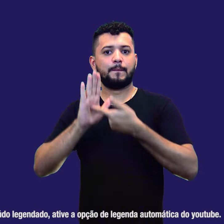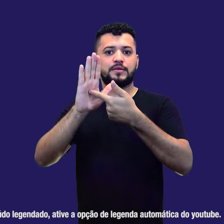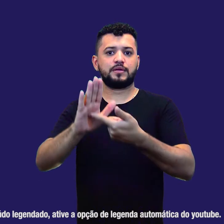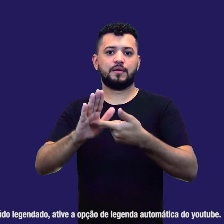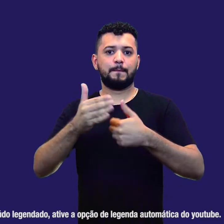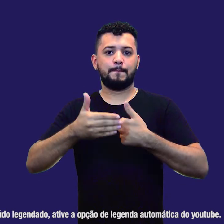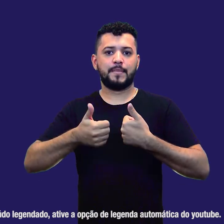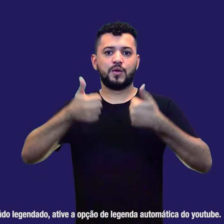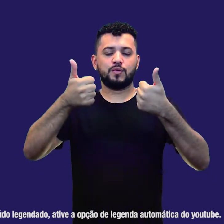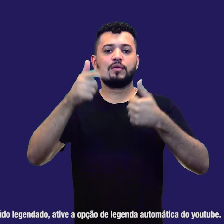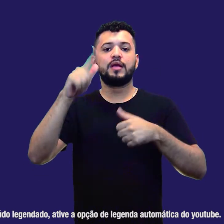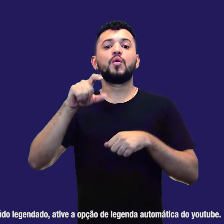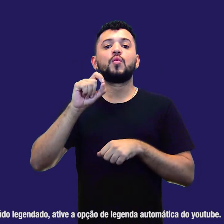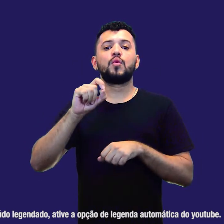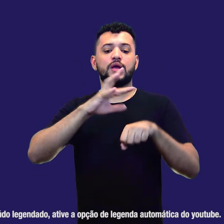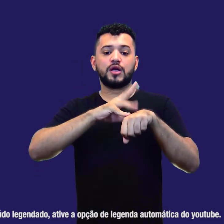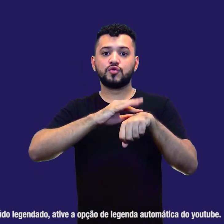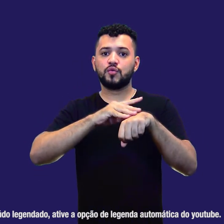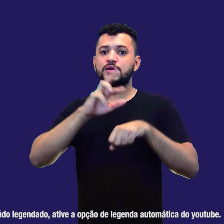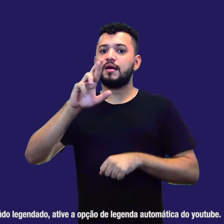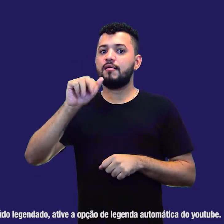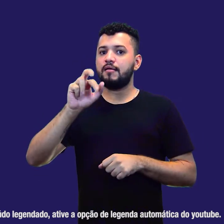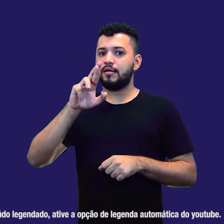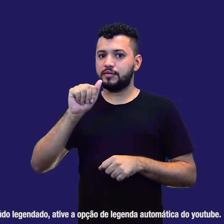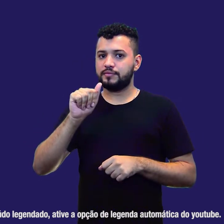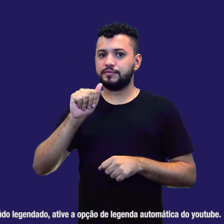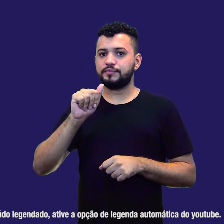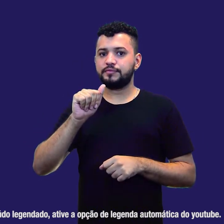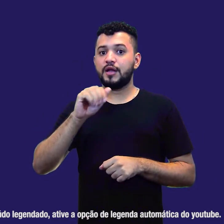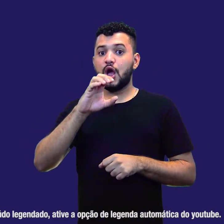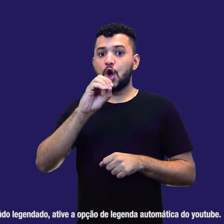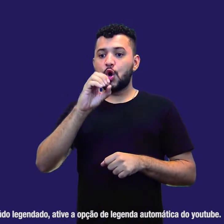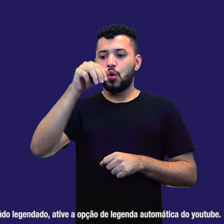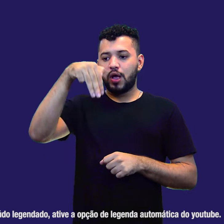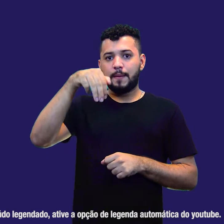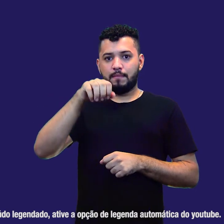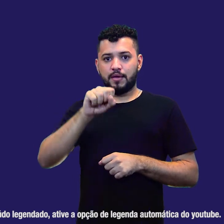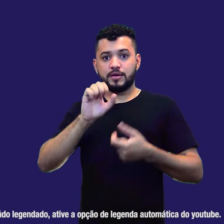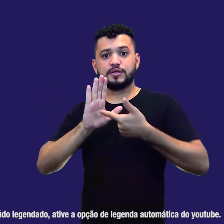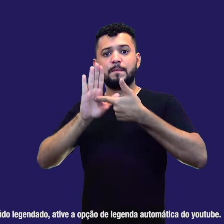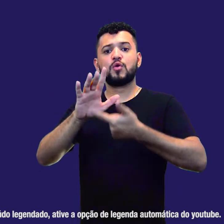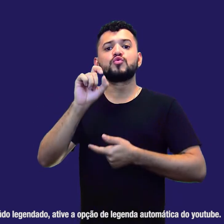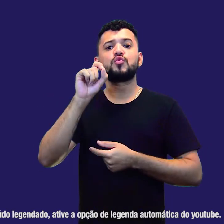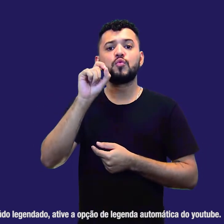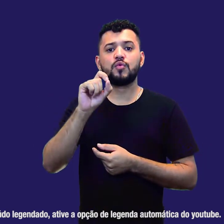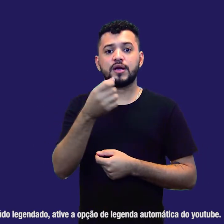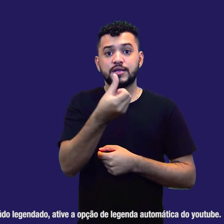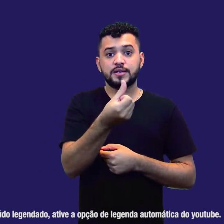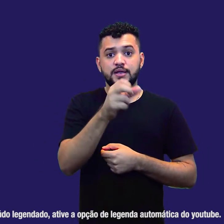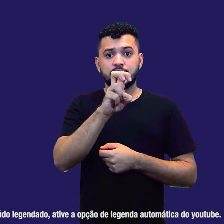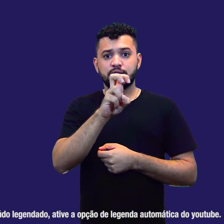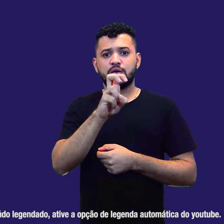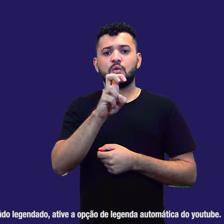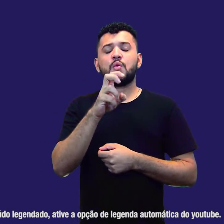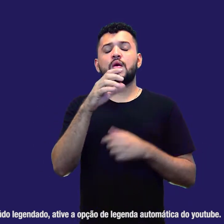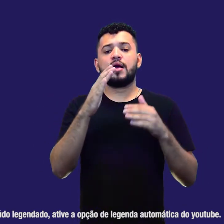visibilidade: o das doenças raras. Segundo a Organização Mundial da Saúde, 65 a cada 100 mil